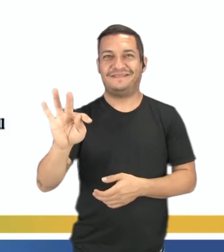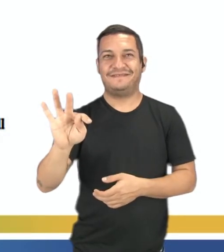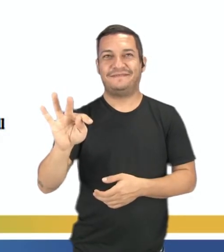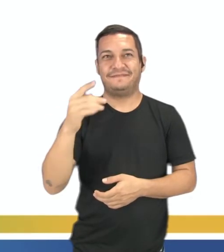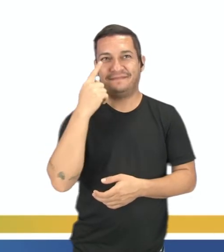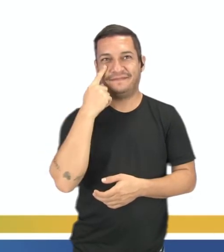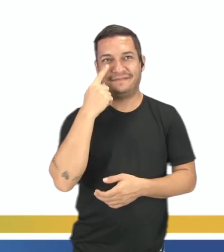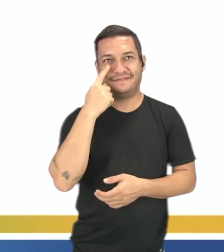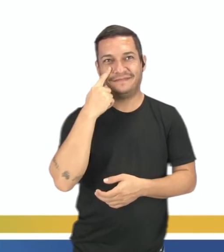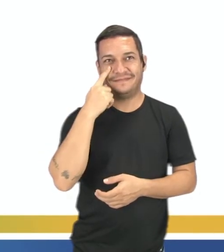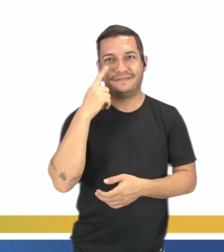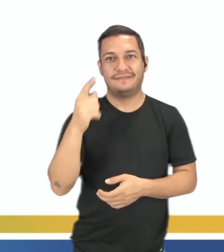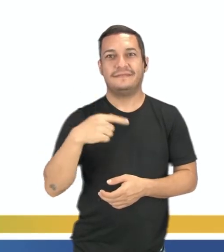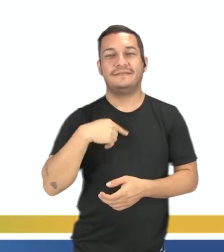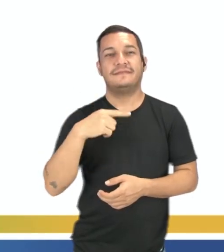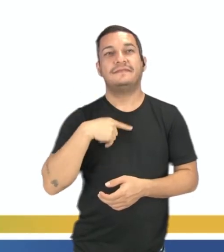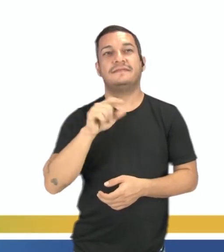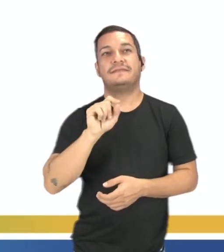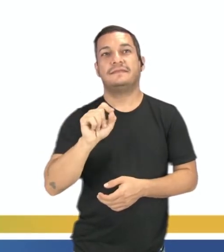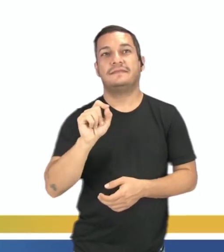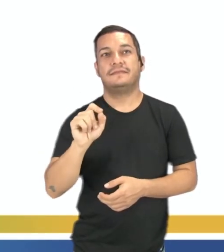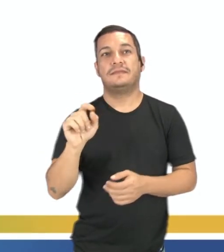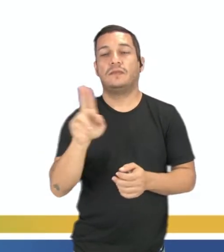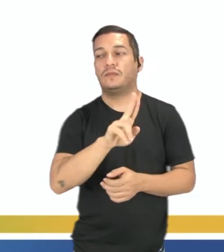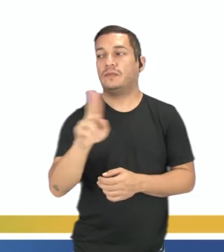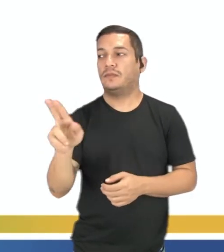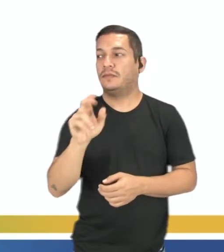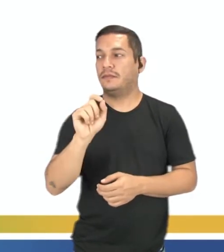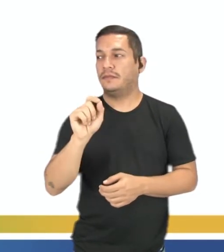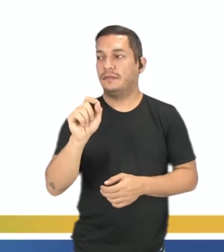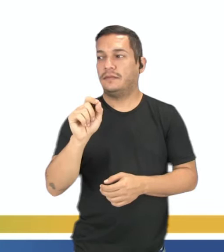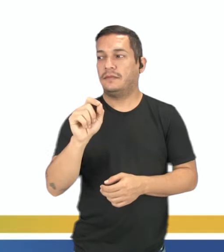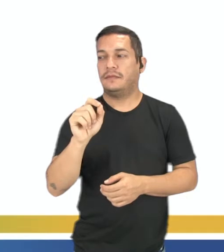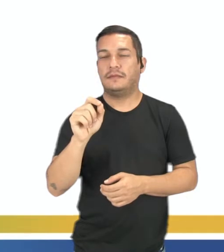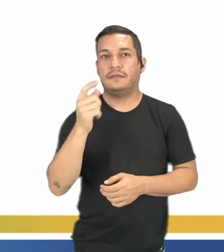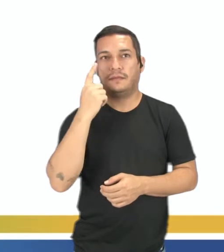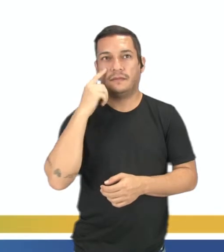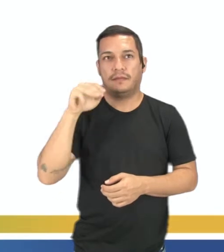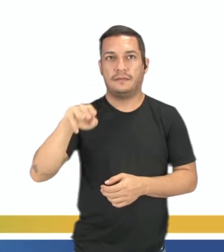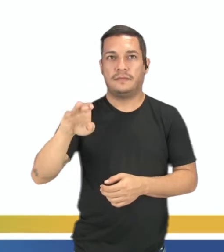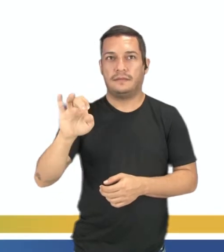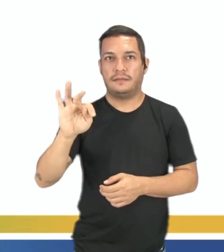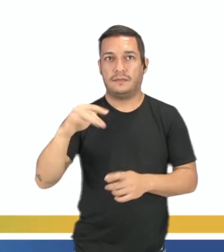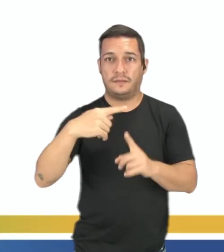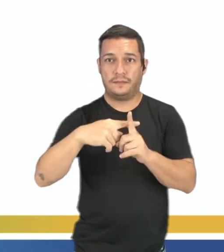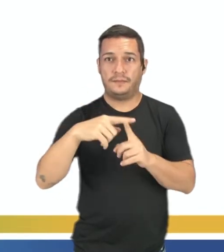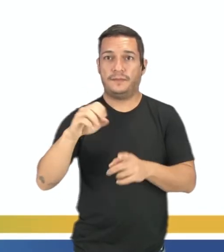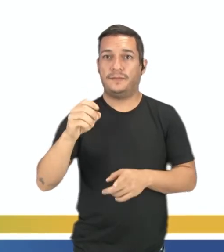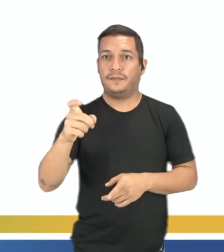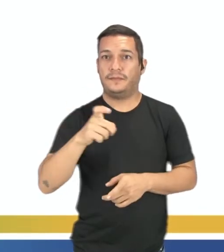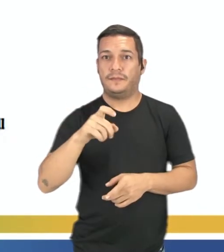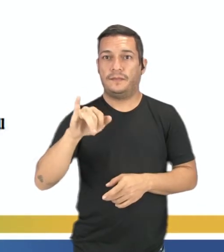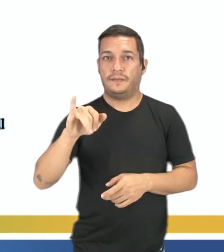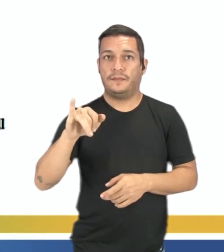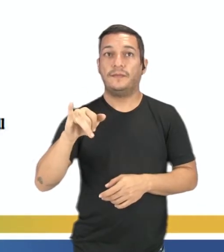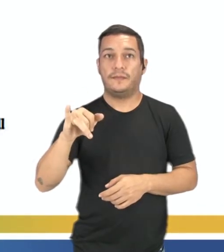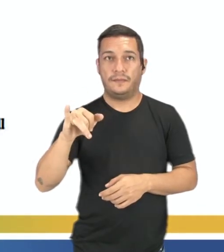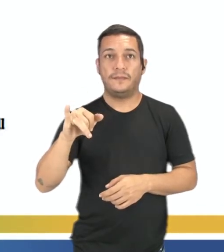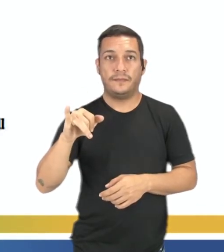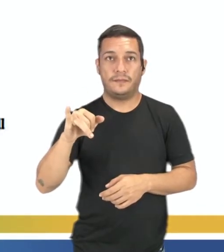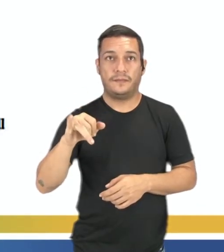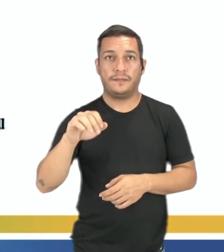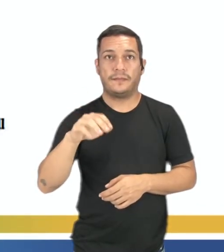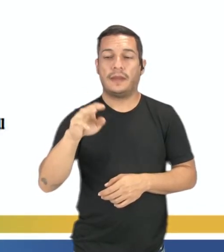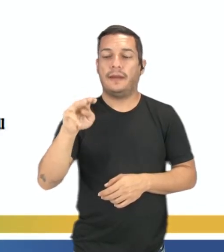net né aí aqui me diz que é o que é o nome do grupo menor no caso mete mais óculos não é